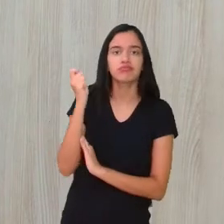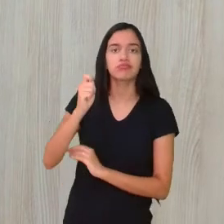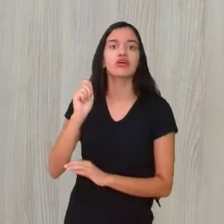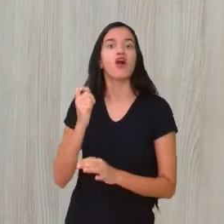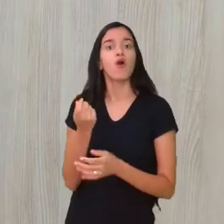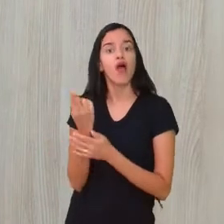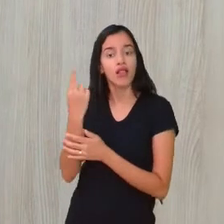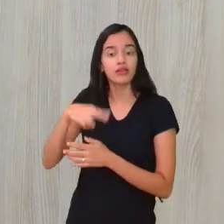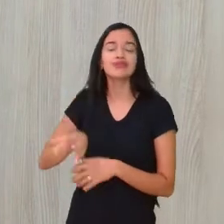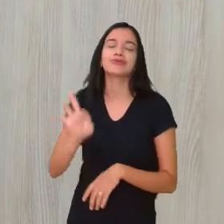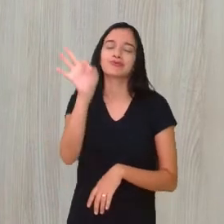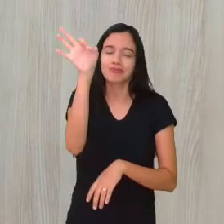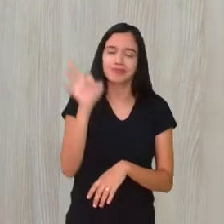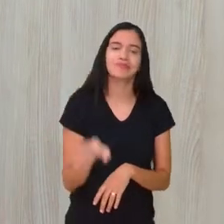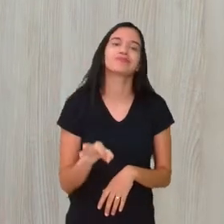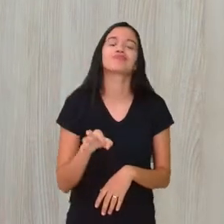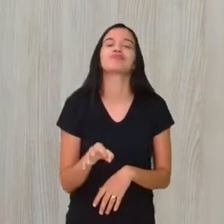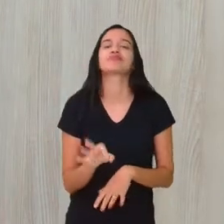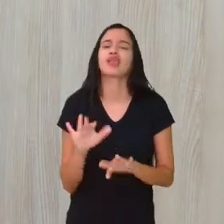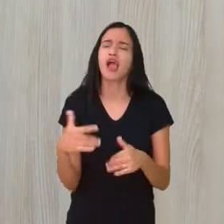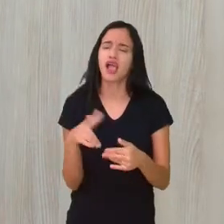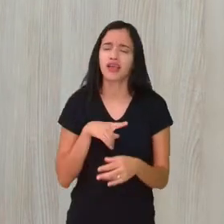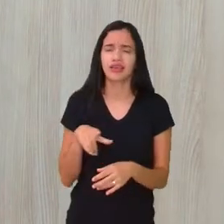moralizante também. Exato. Né?